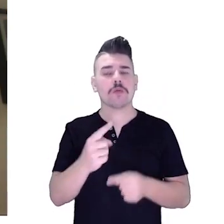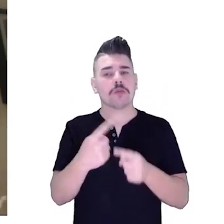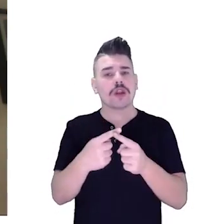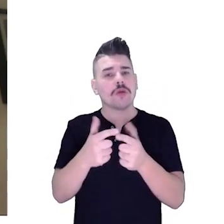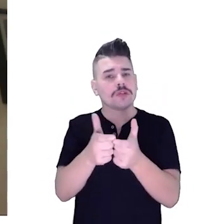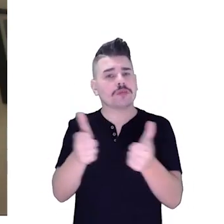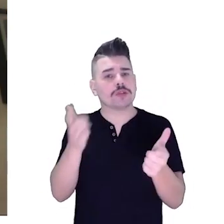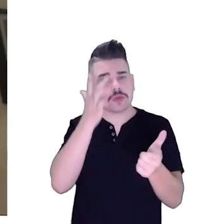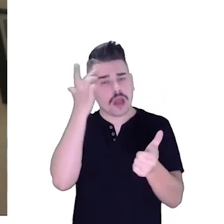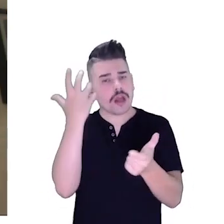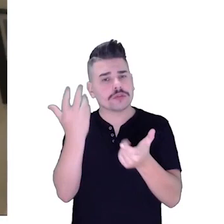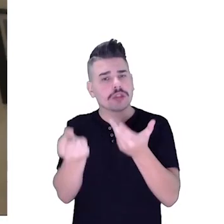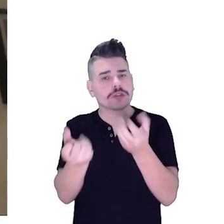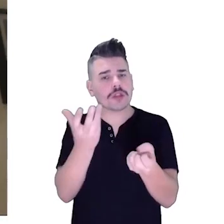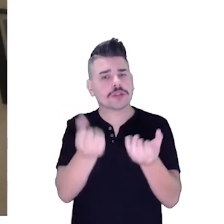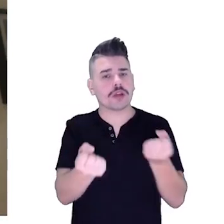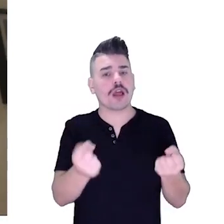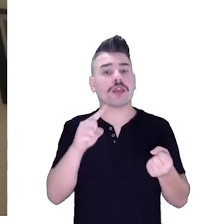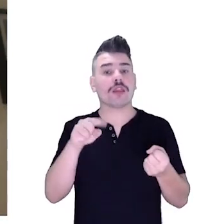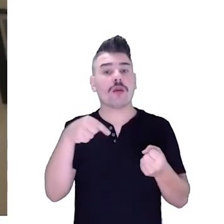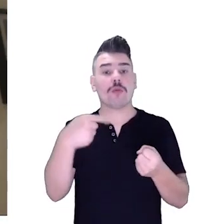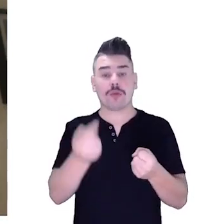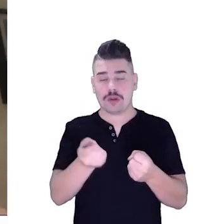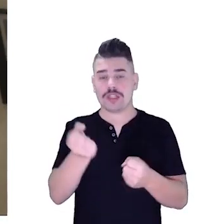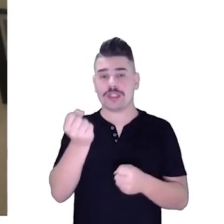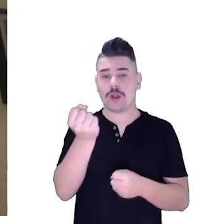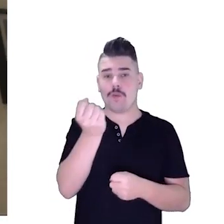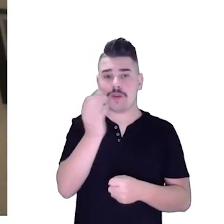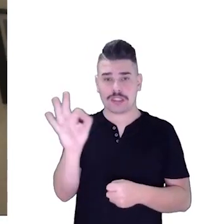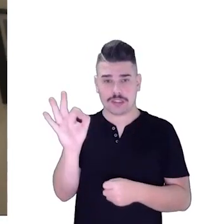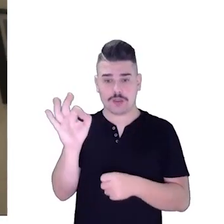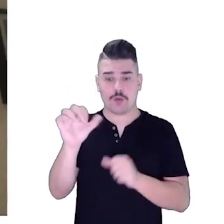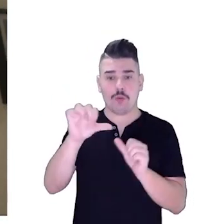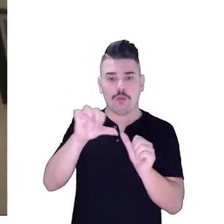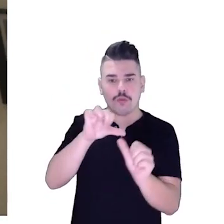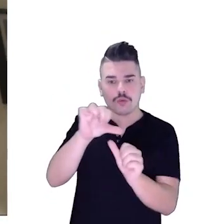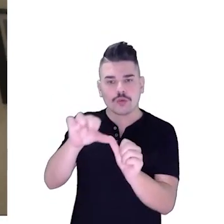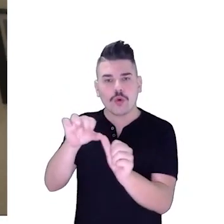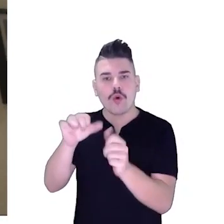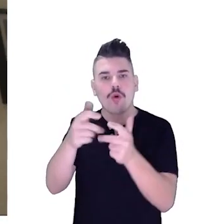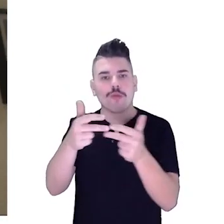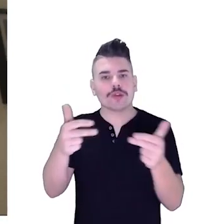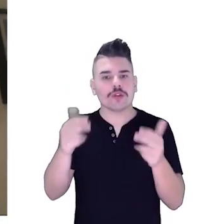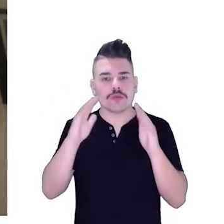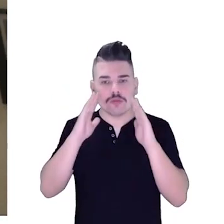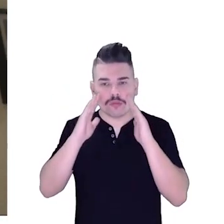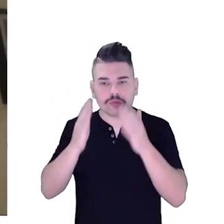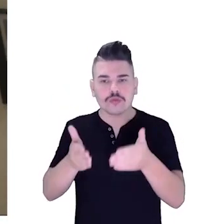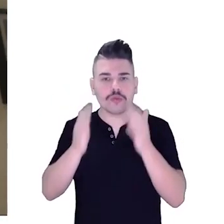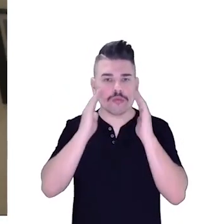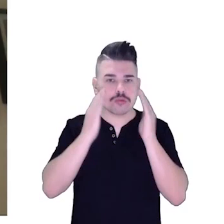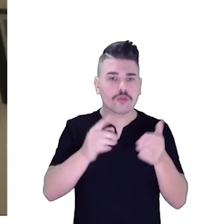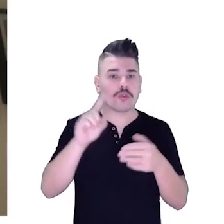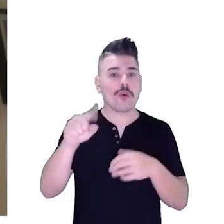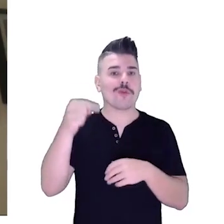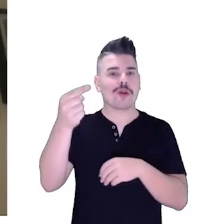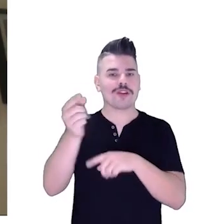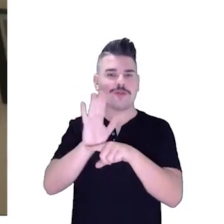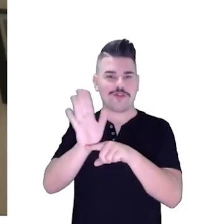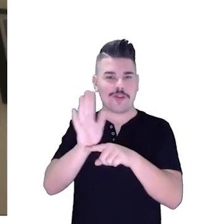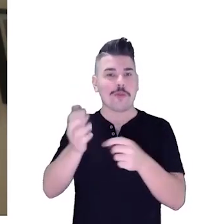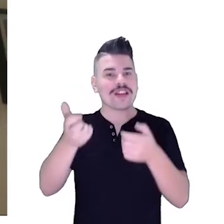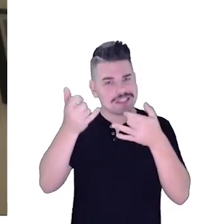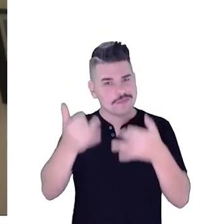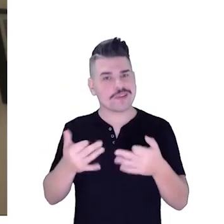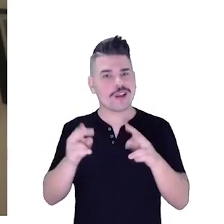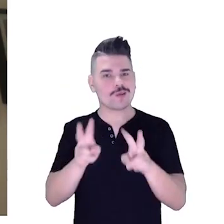que inclusive essas mudanças que a cidade passou é algo que ela... que vai ser abordado, então, no próximo filme, né?